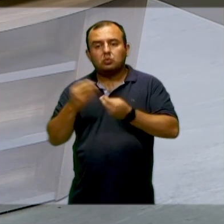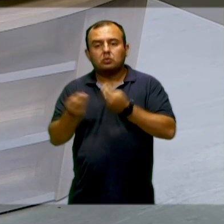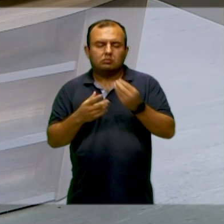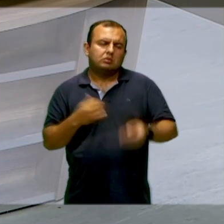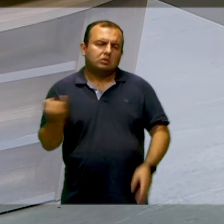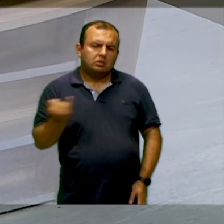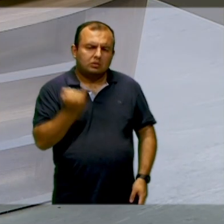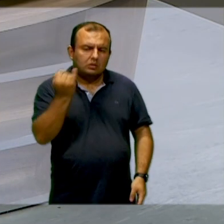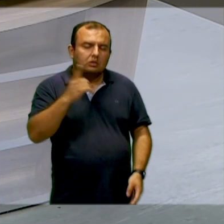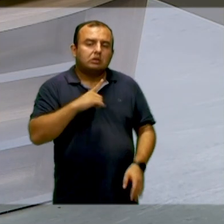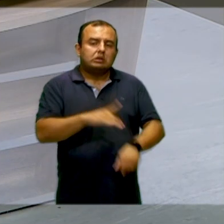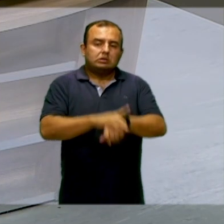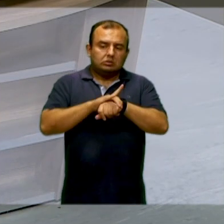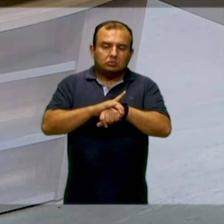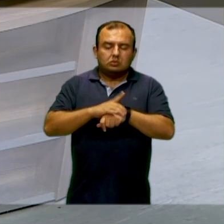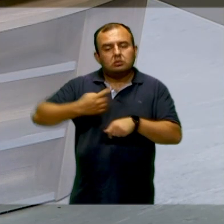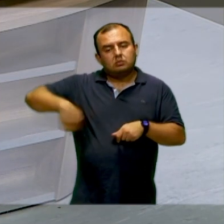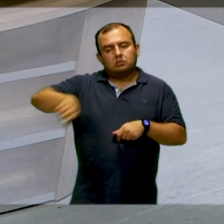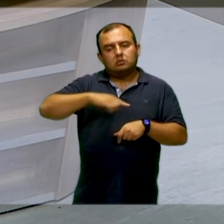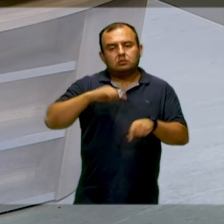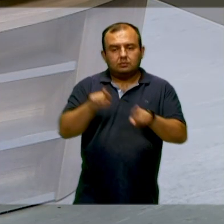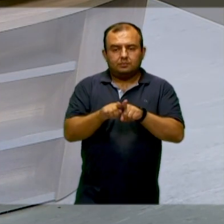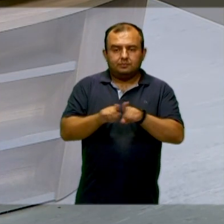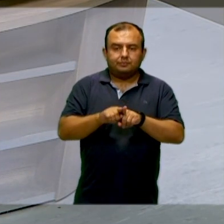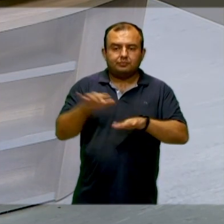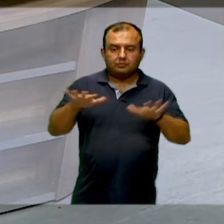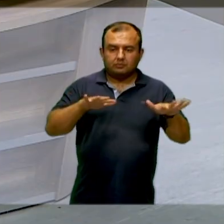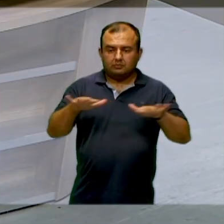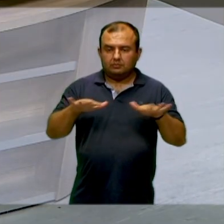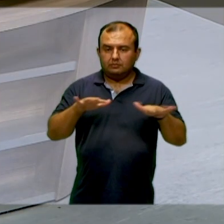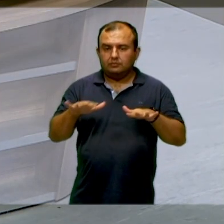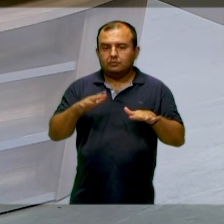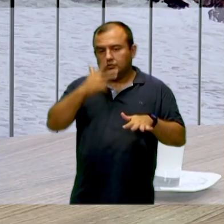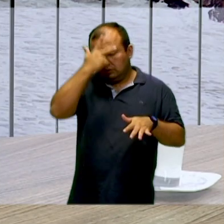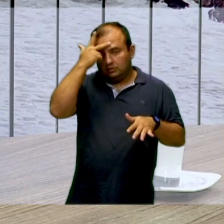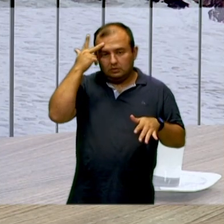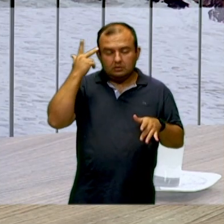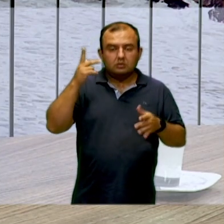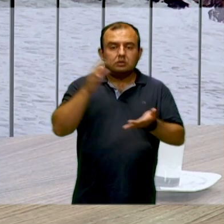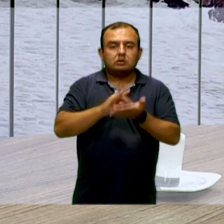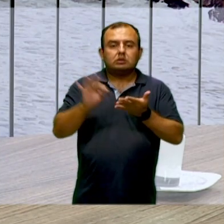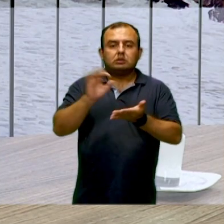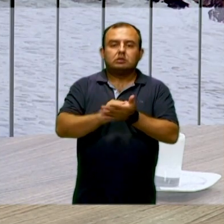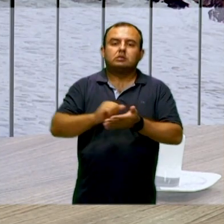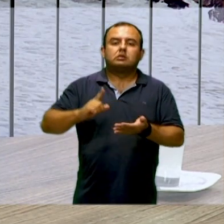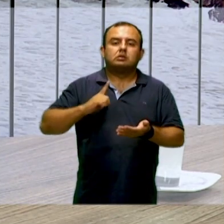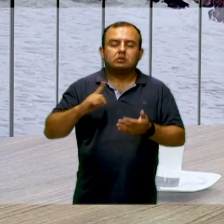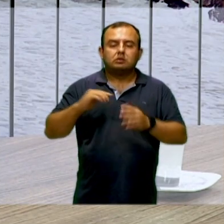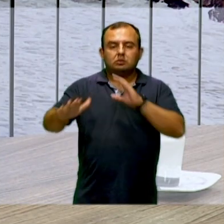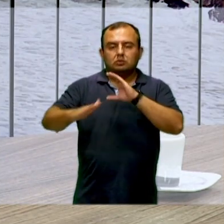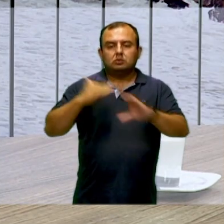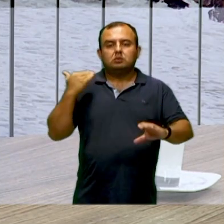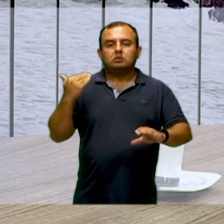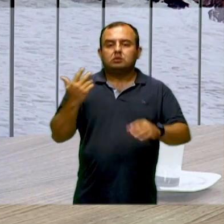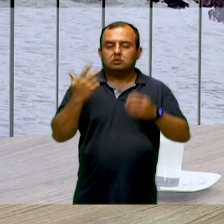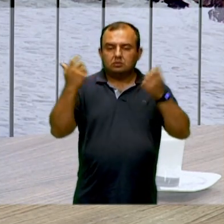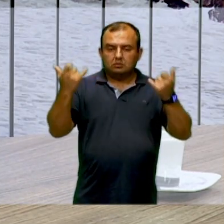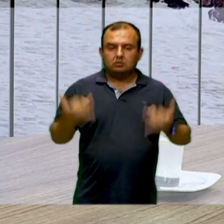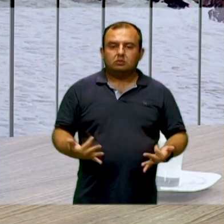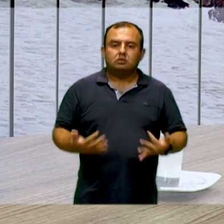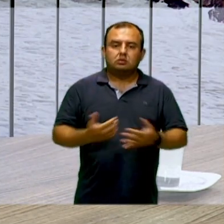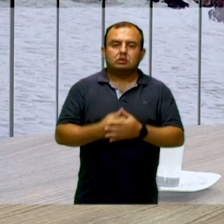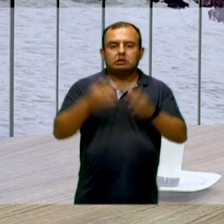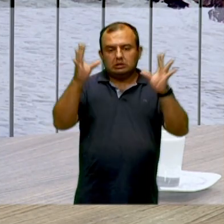ele traz mais segurança para a gente. A cada movimentação da pessoa que se cadastrou, a gente recebe um e-mail falando...